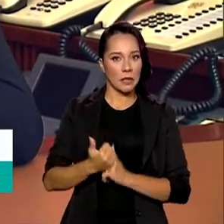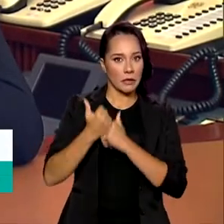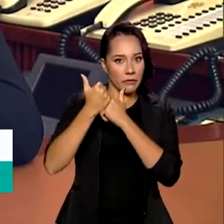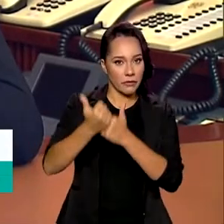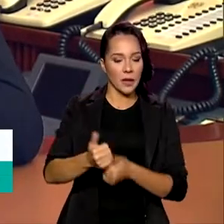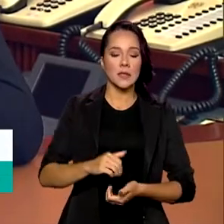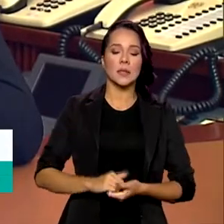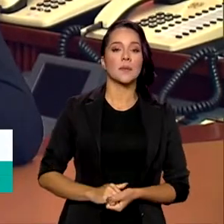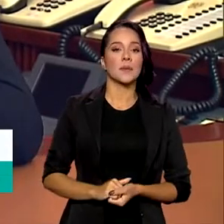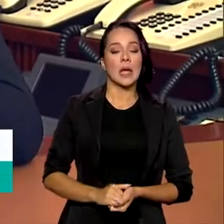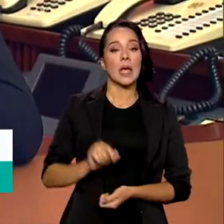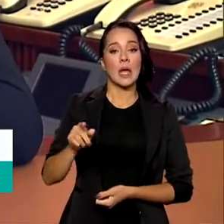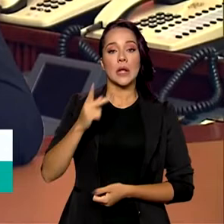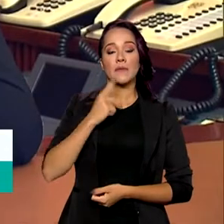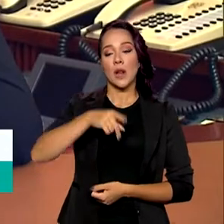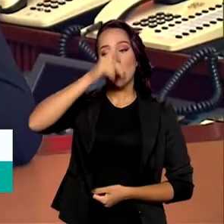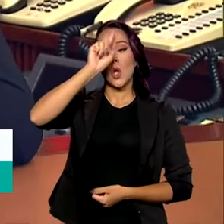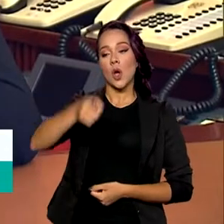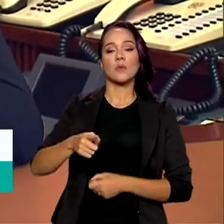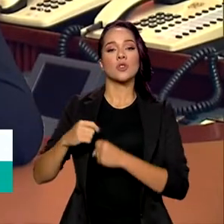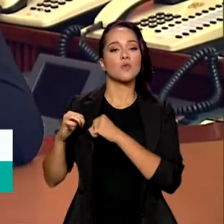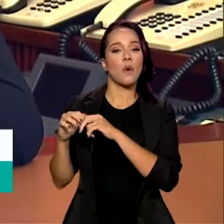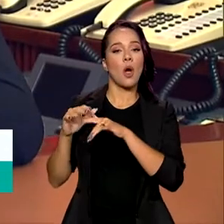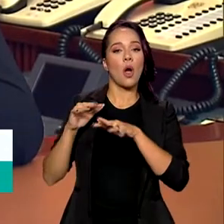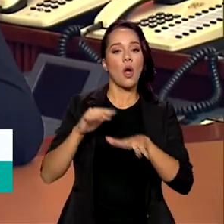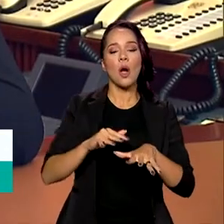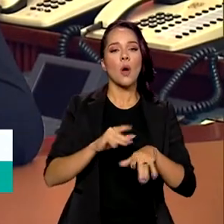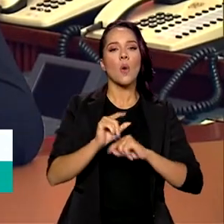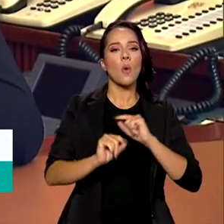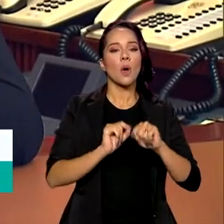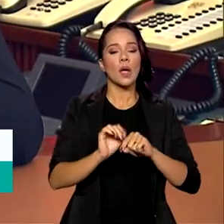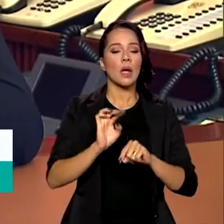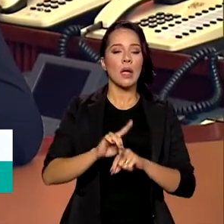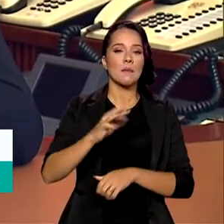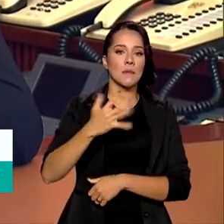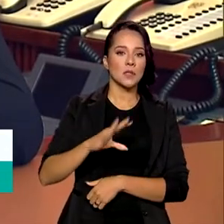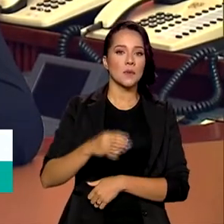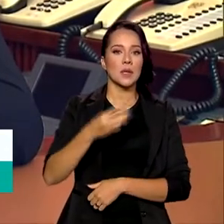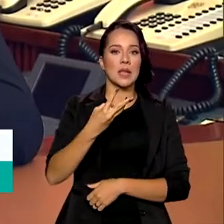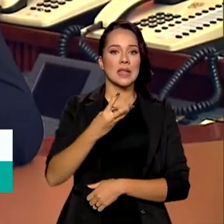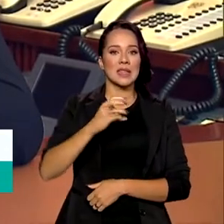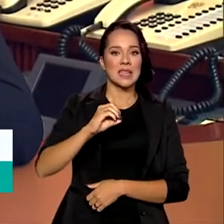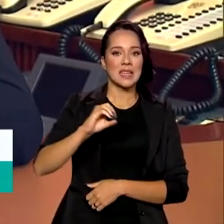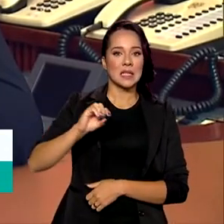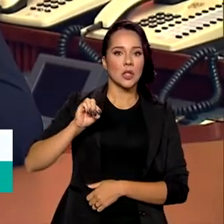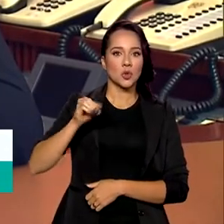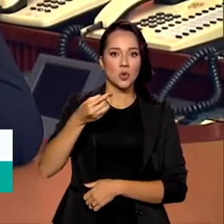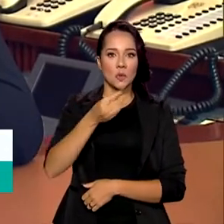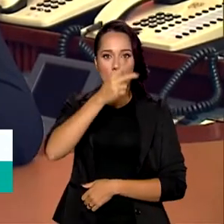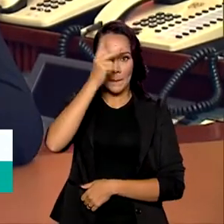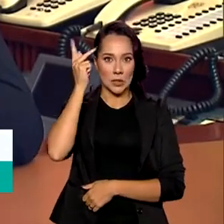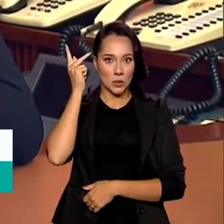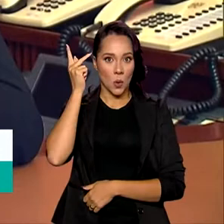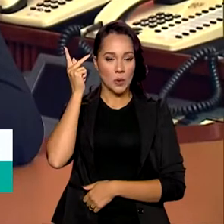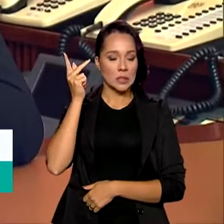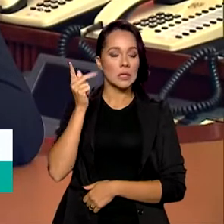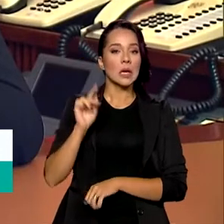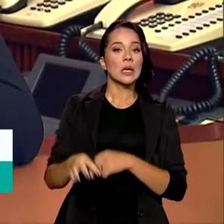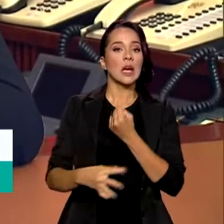Sergei shoigu a ordem de mobilização abrange aproximadamente 300 mil reservistas